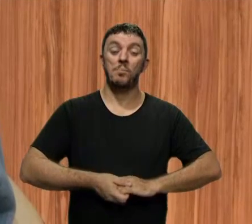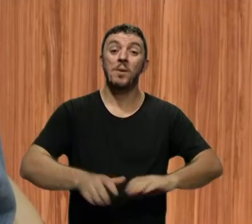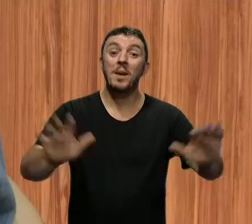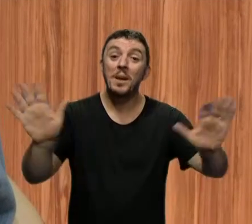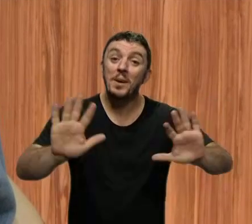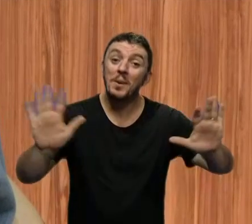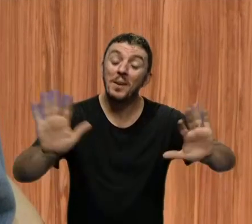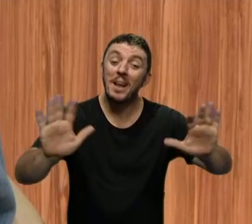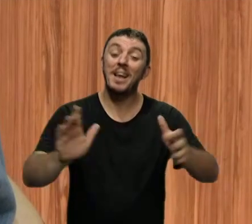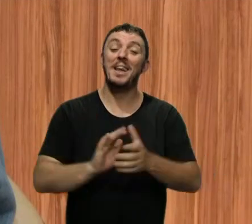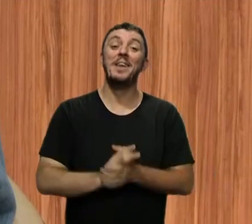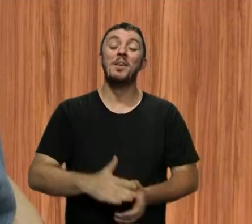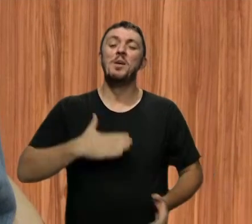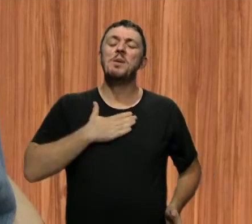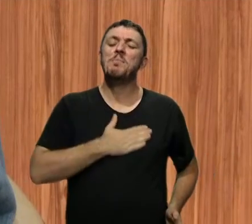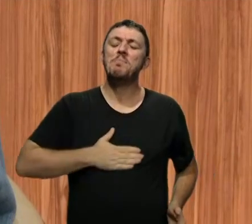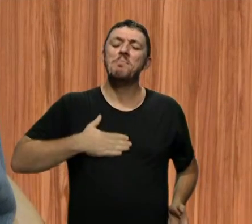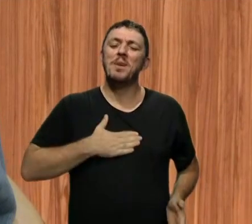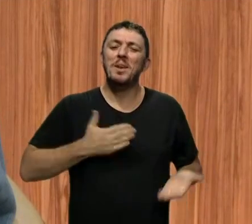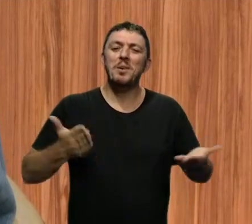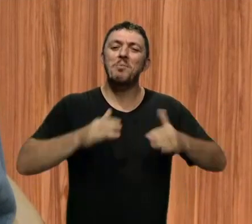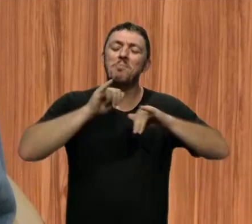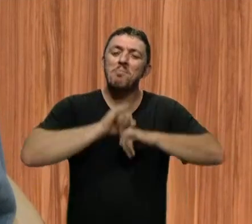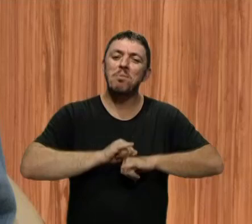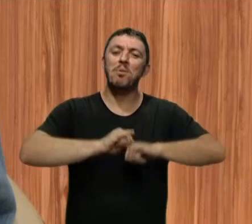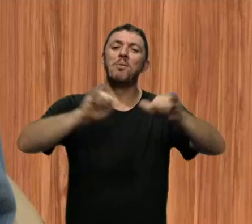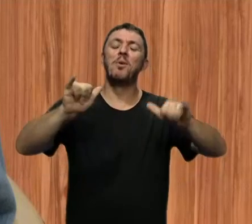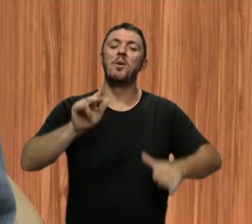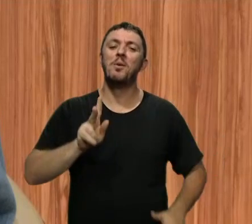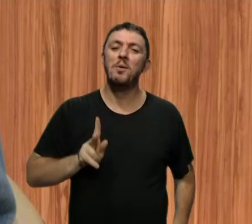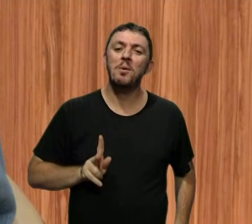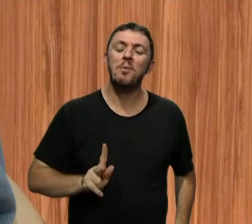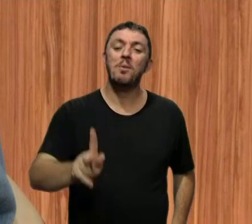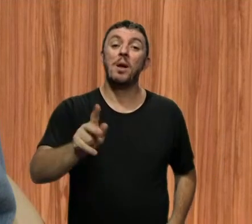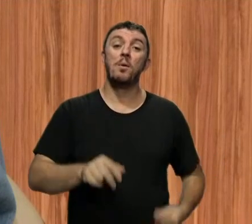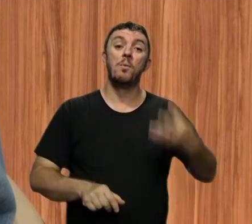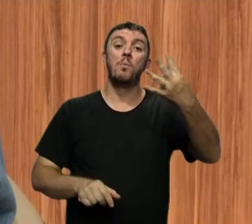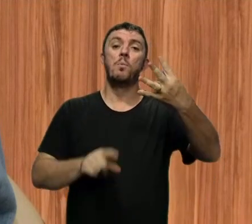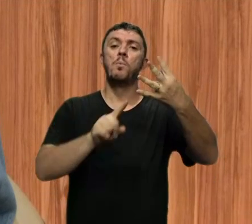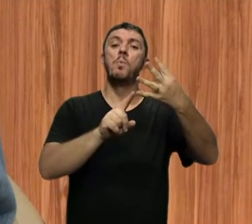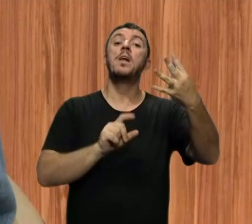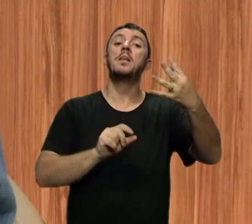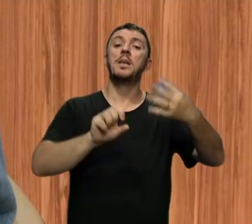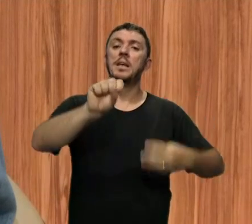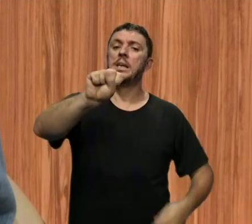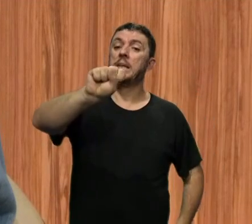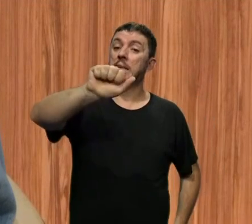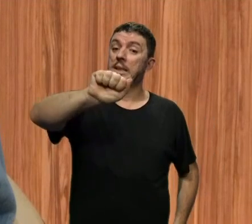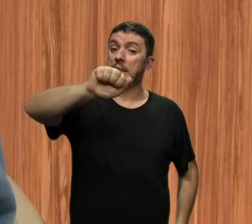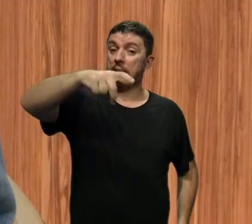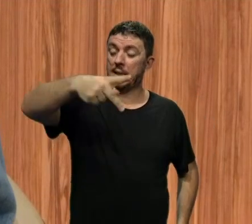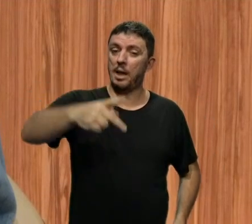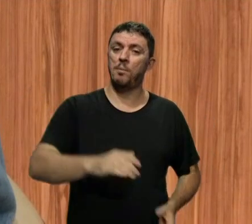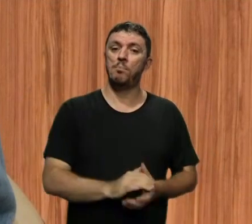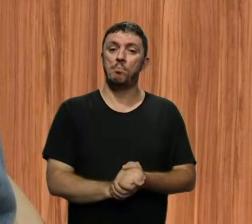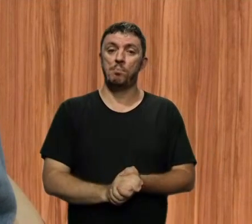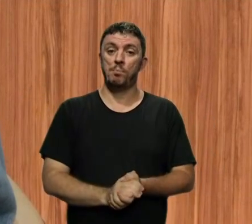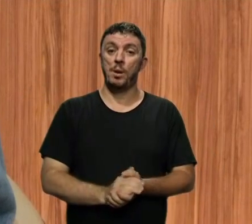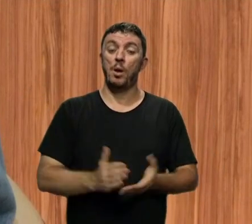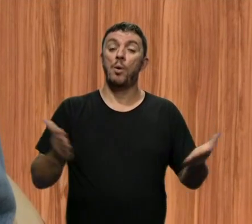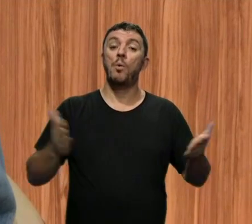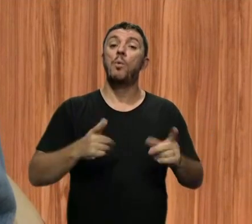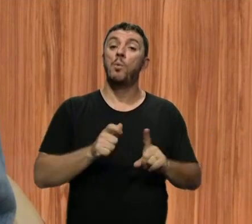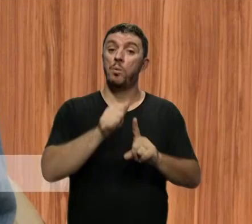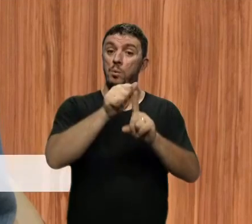Olá, temos o prazer de anunciar a todos a continuidade da Quarta SAP, que hoje traz a segunda das